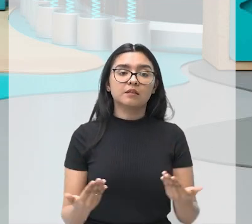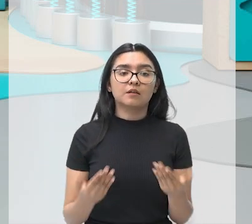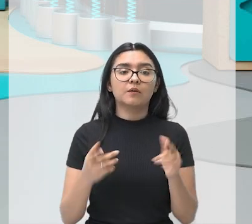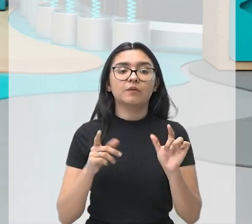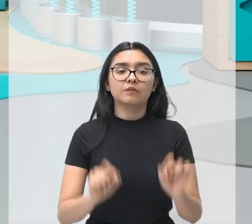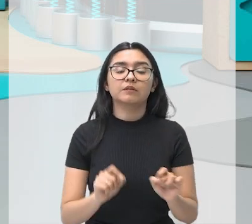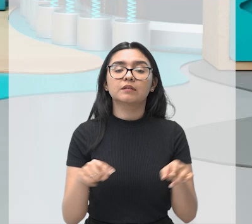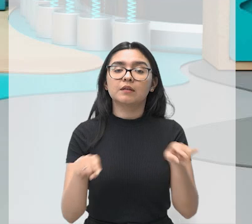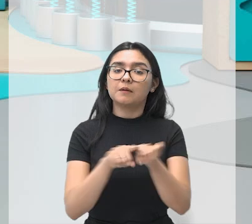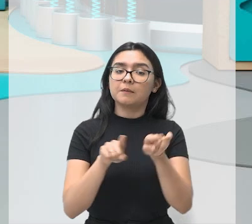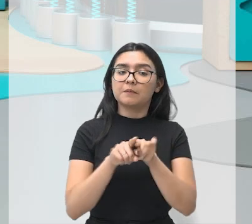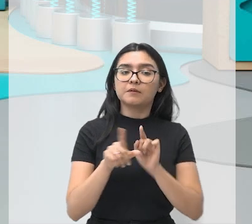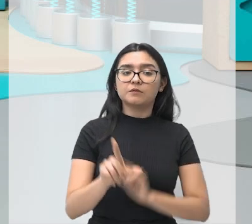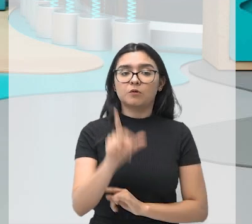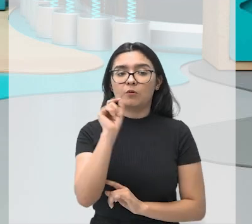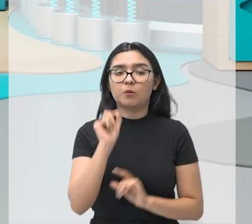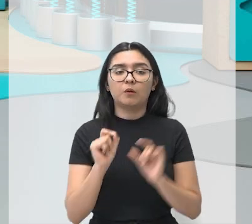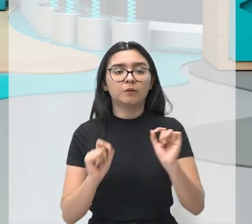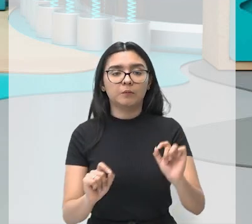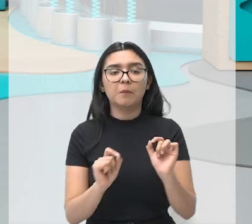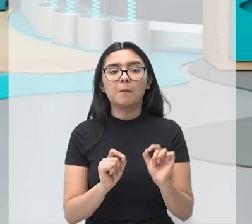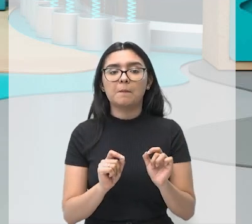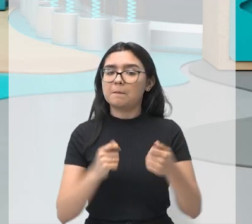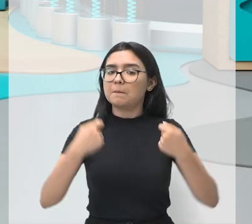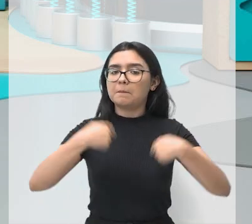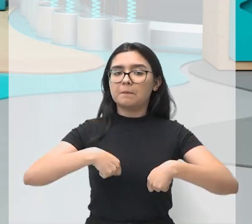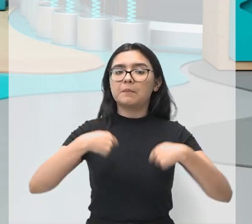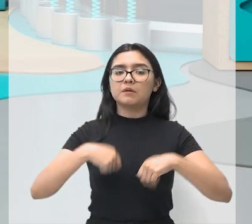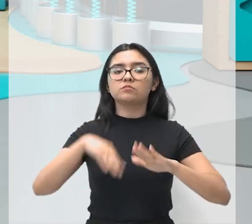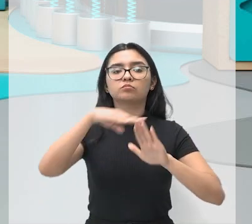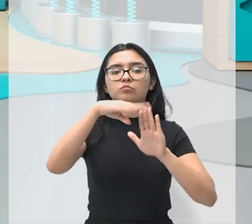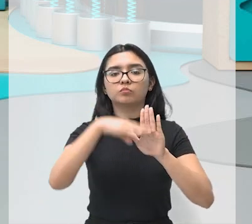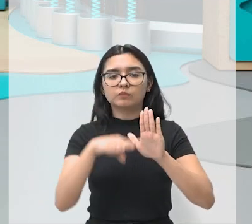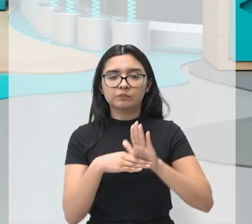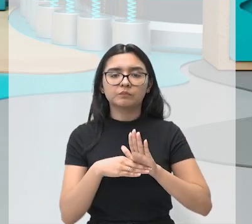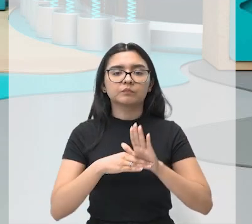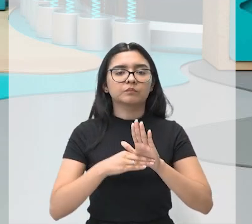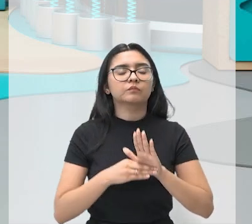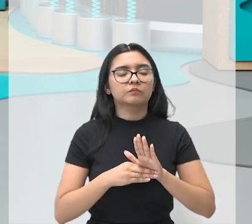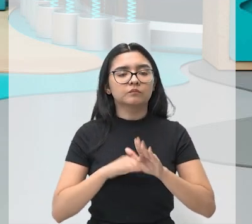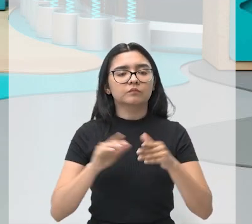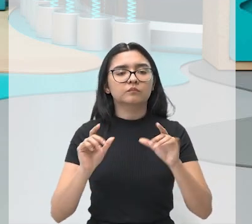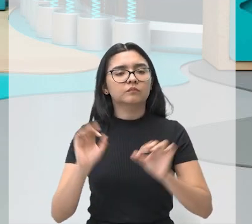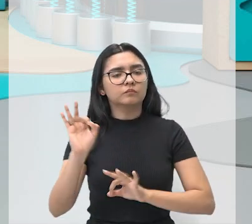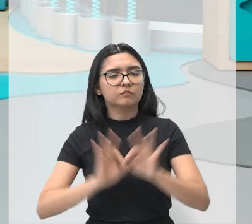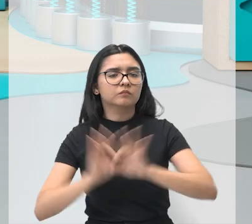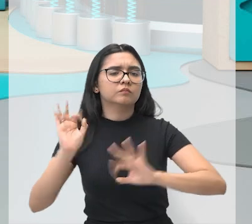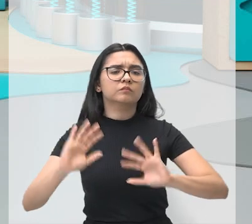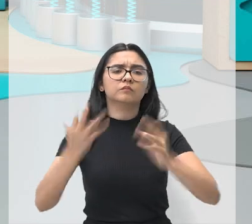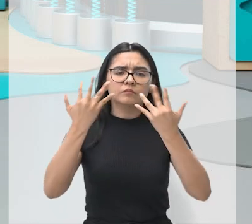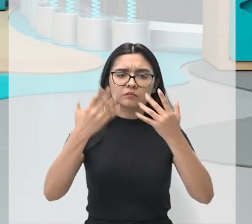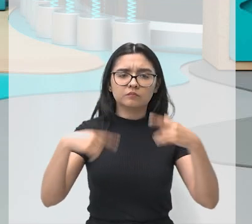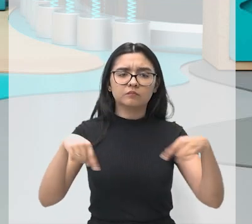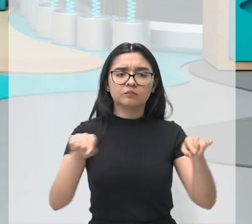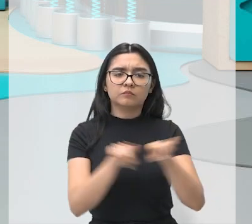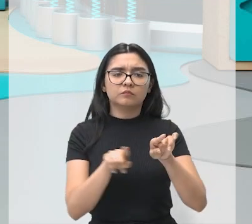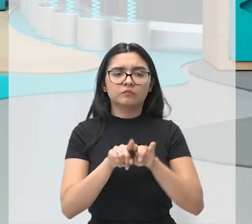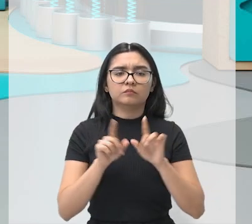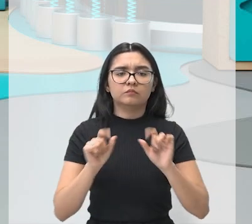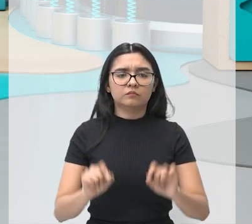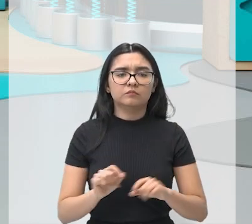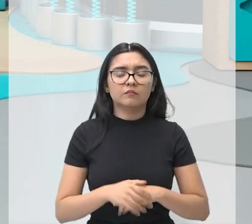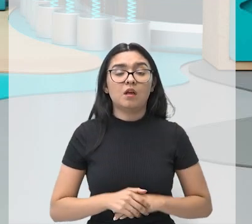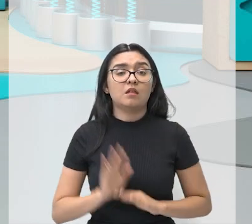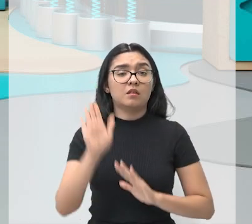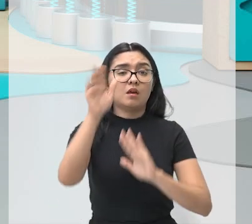fórmula escolhida, ela deve pautar por conduzir o evento de forma imprescindível até a